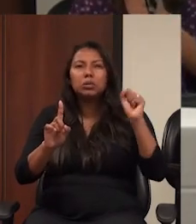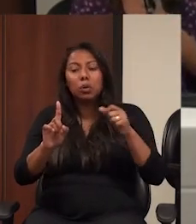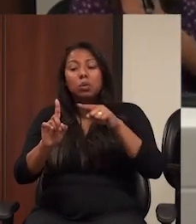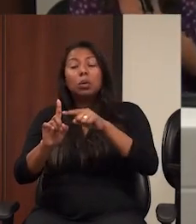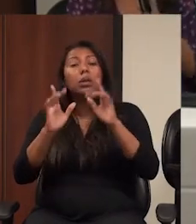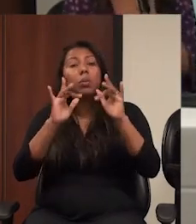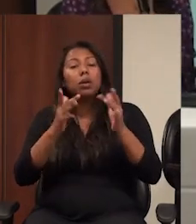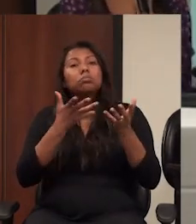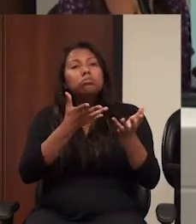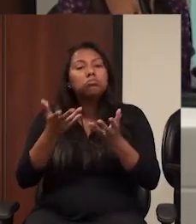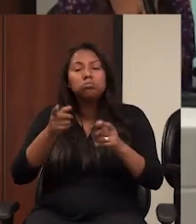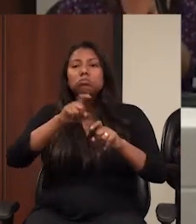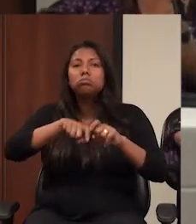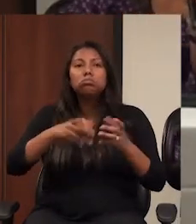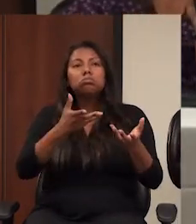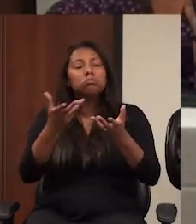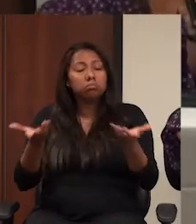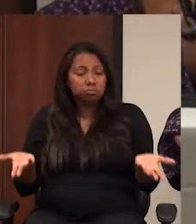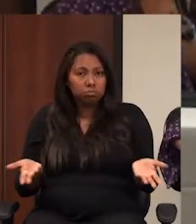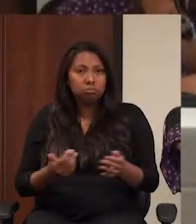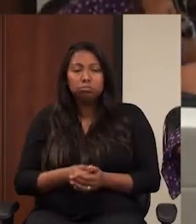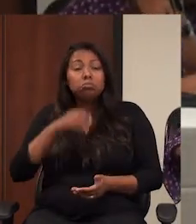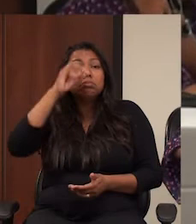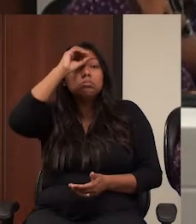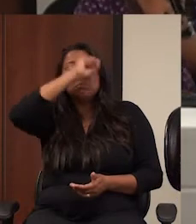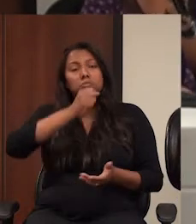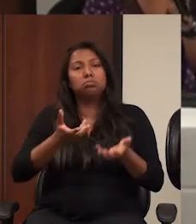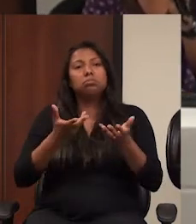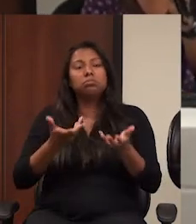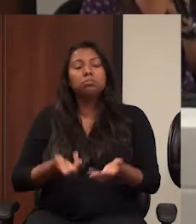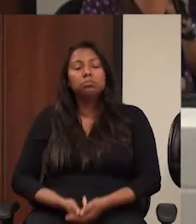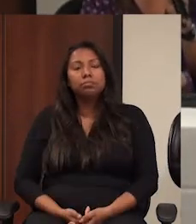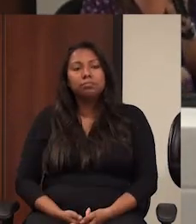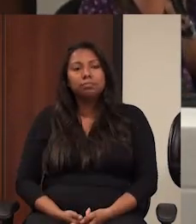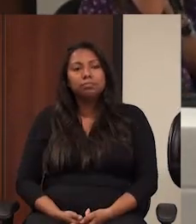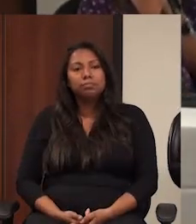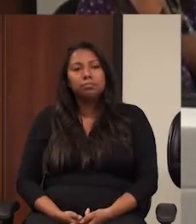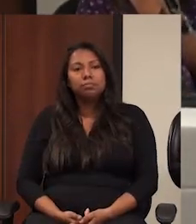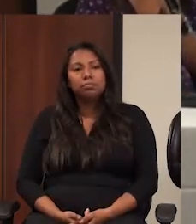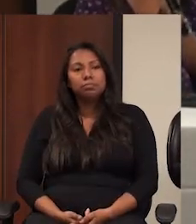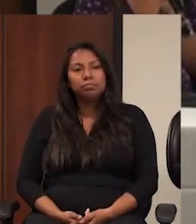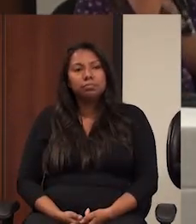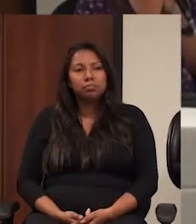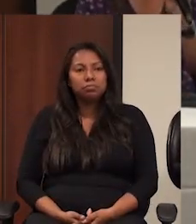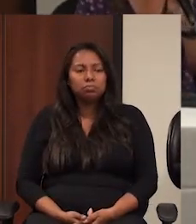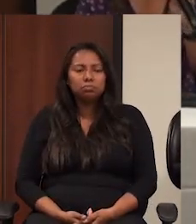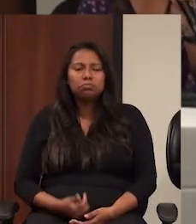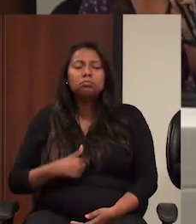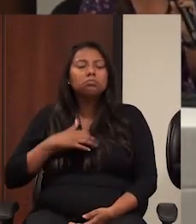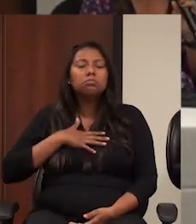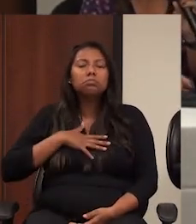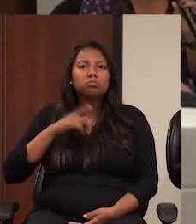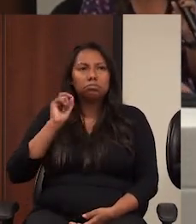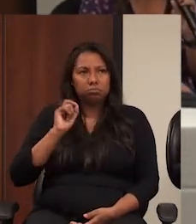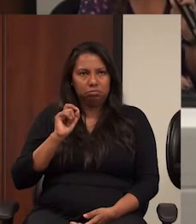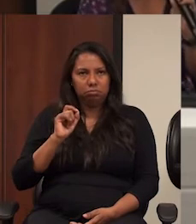uma namorada, ele quer ter relação, ele quer ter uma namorada, ele quer aprender a fazer isso. Né? Então, eu achei muito interessante